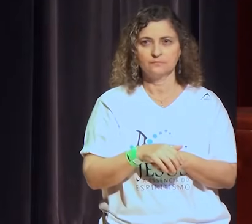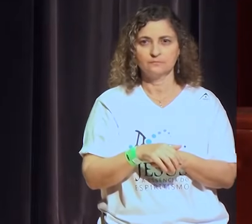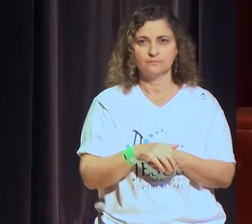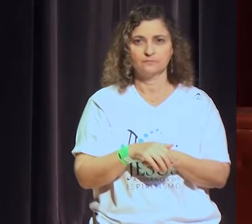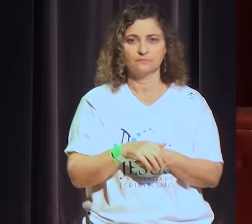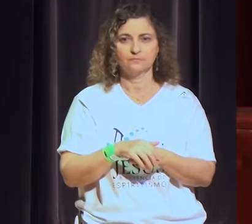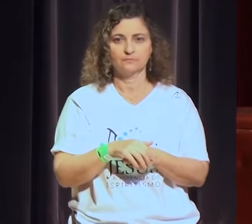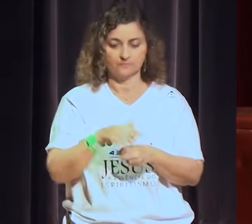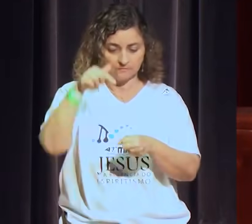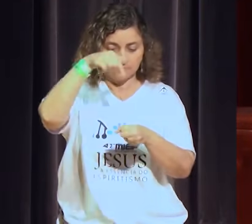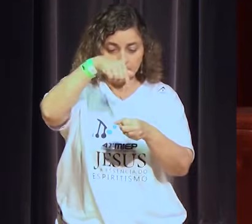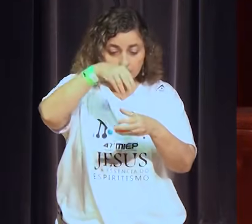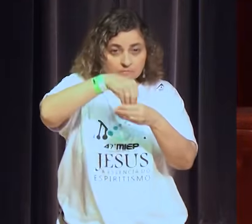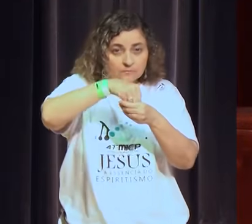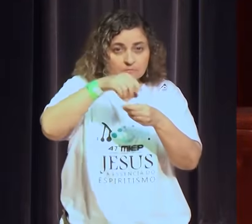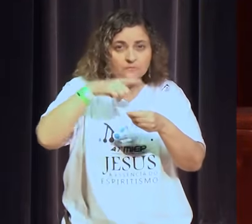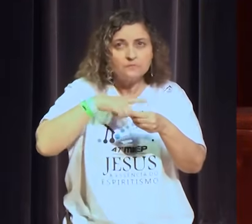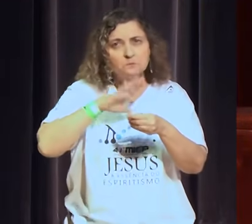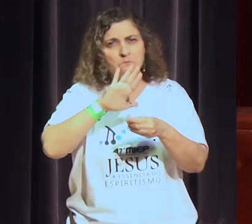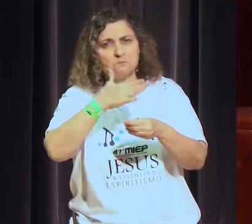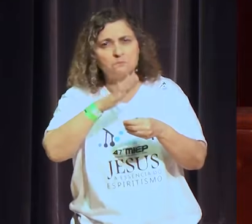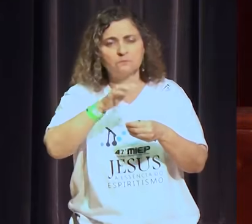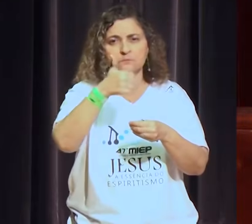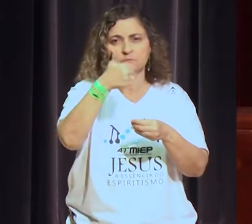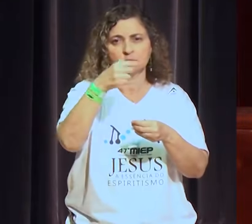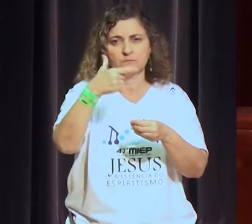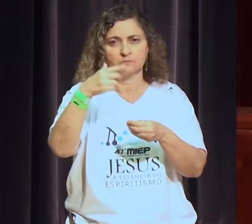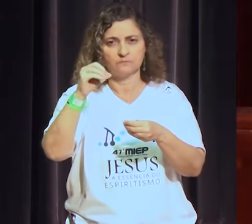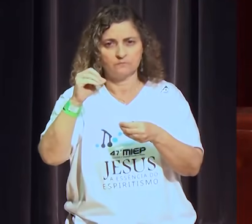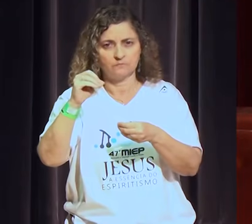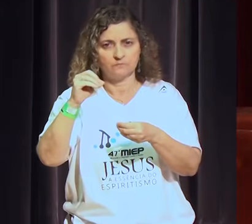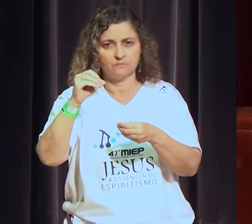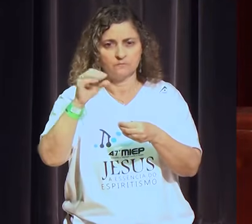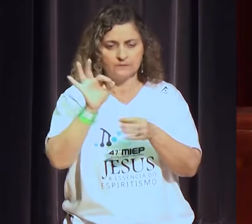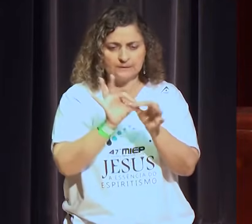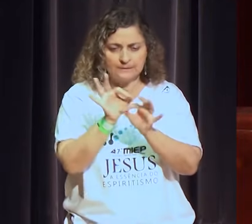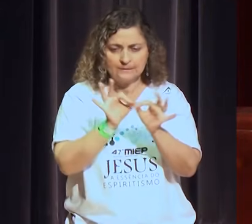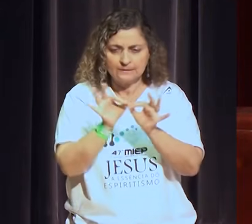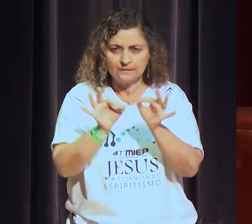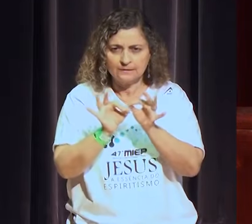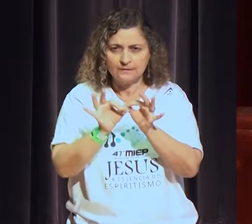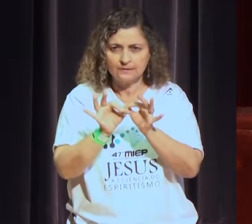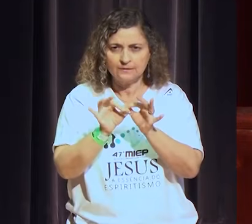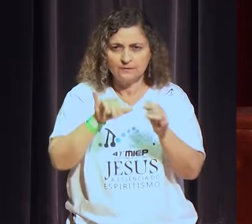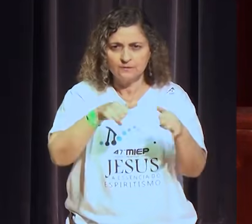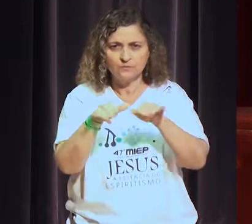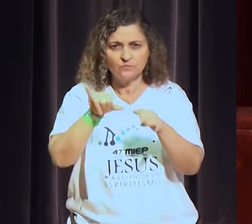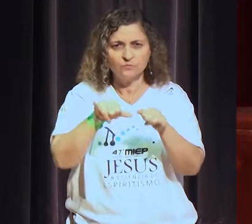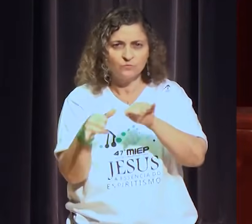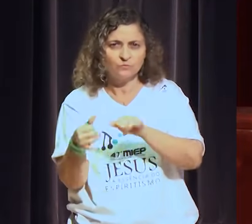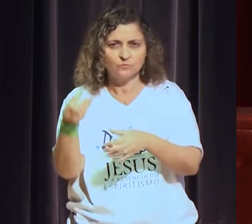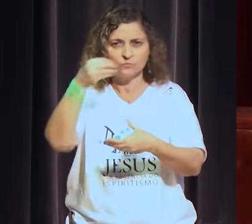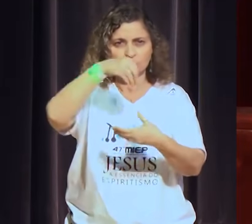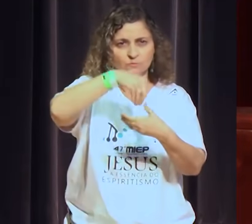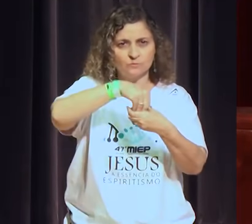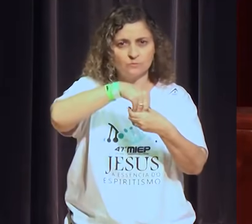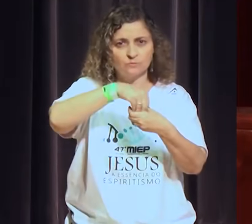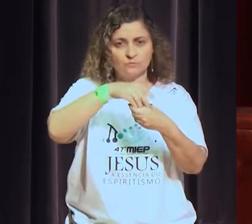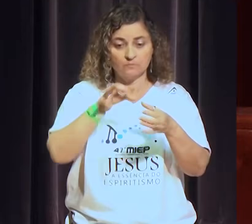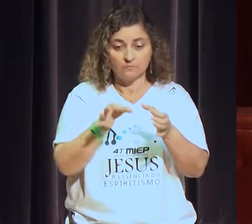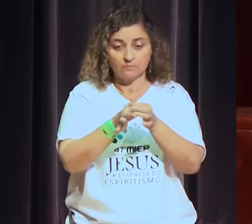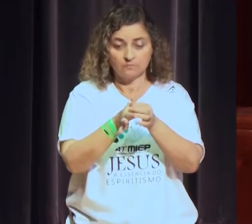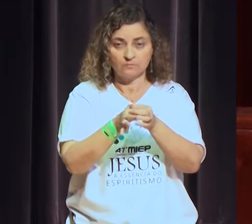120 elementos químicos, mais ou menos. Aí eu vou para o átomo. O átomo,